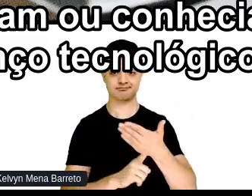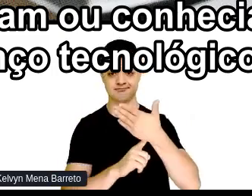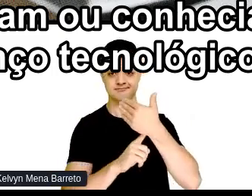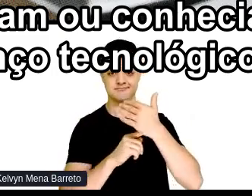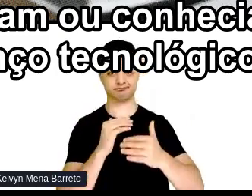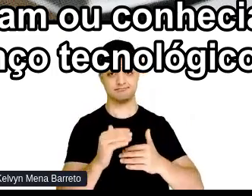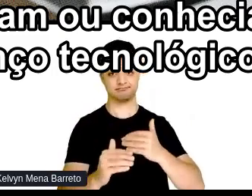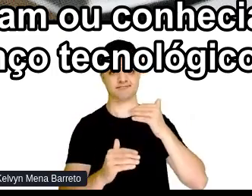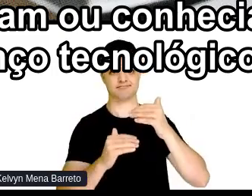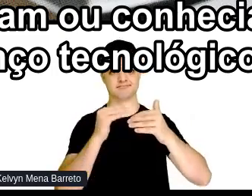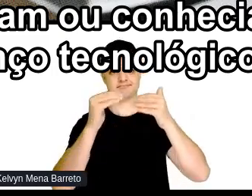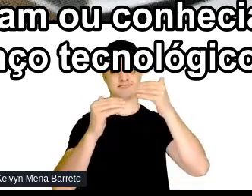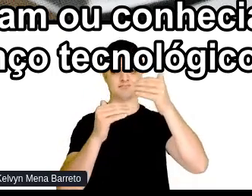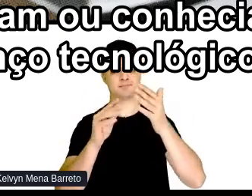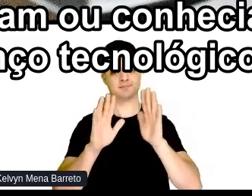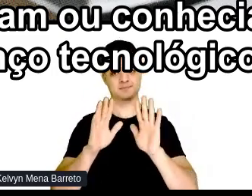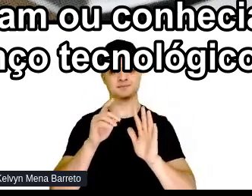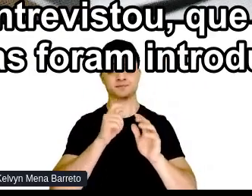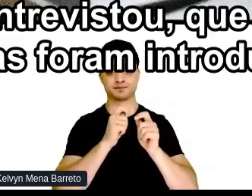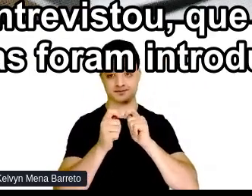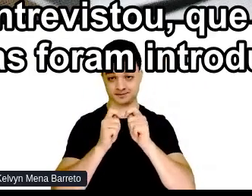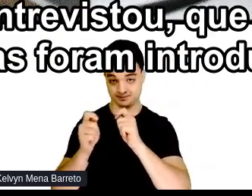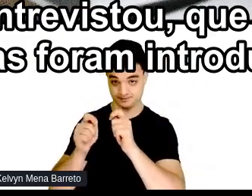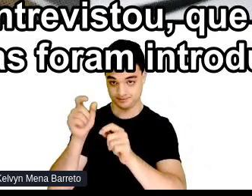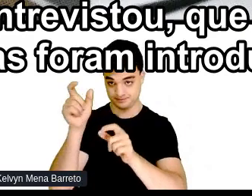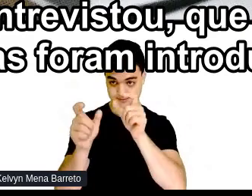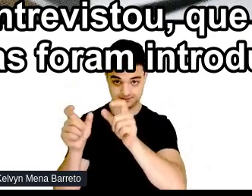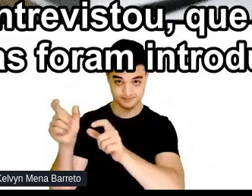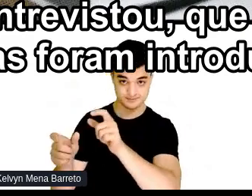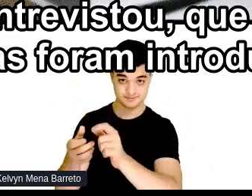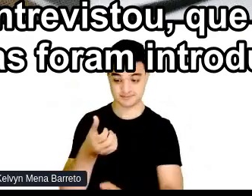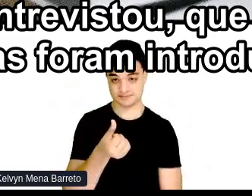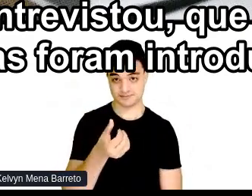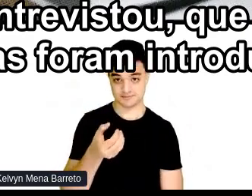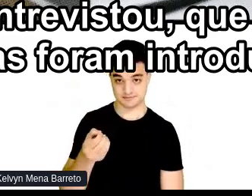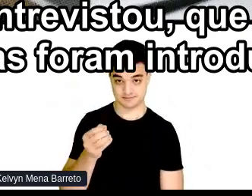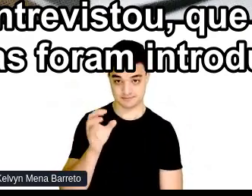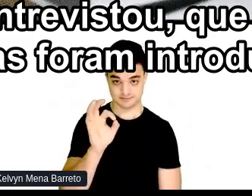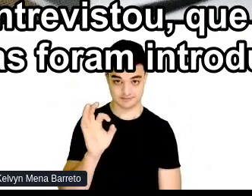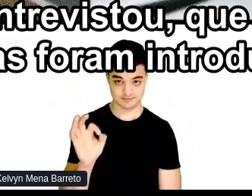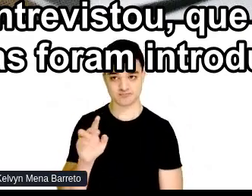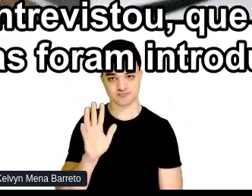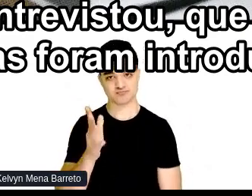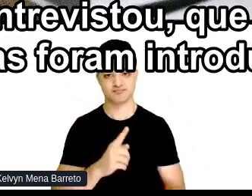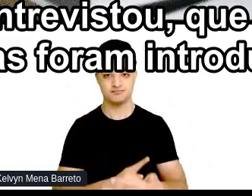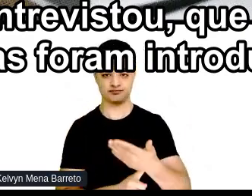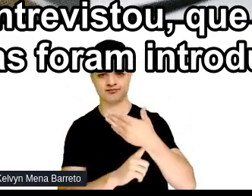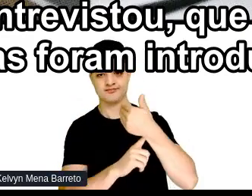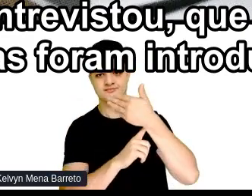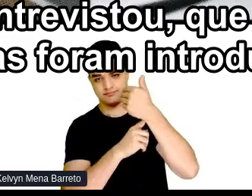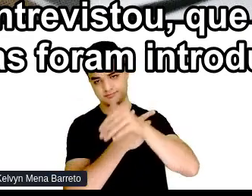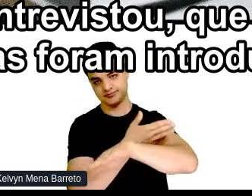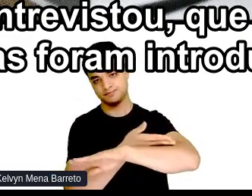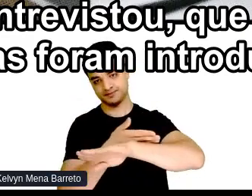se é um produto digital. E essa representação que eles sentem falta é tanto uma representação publicitária, então às vezes vê um modelo na